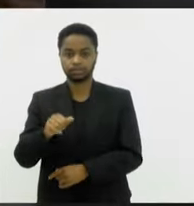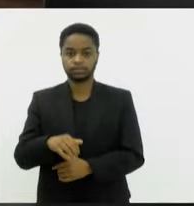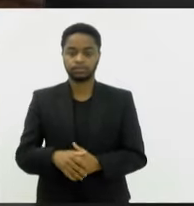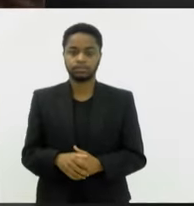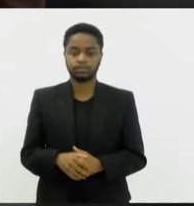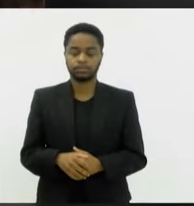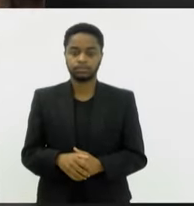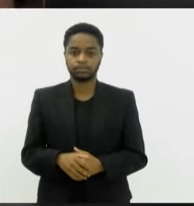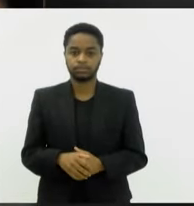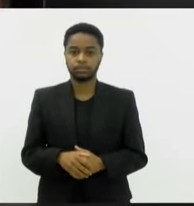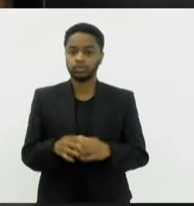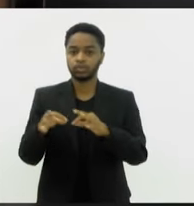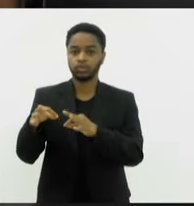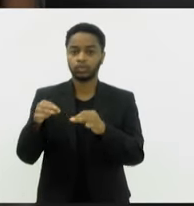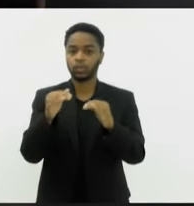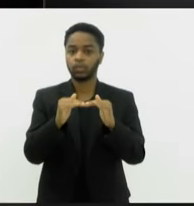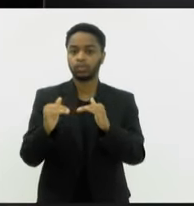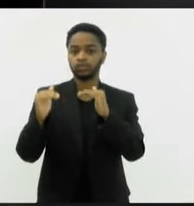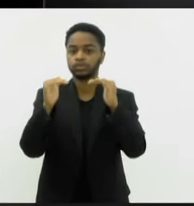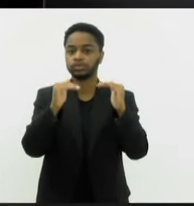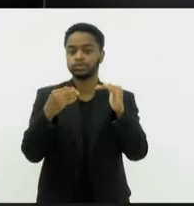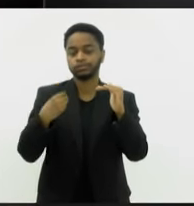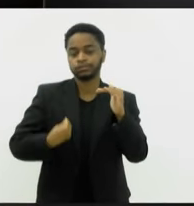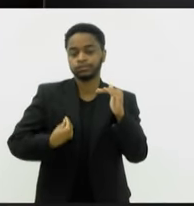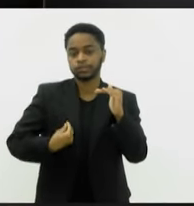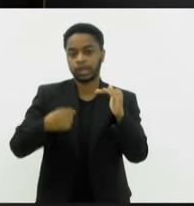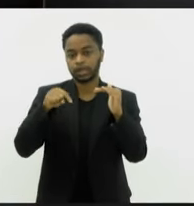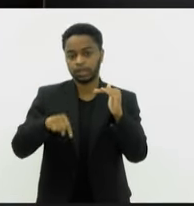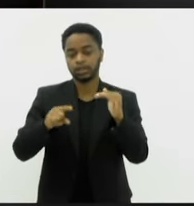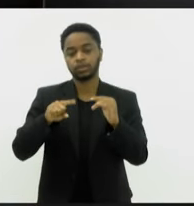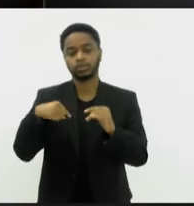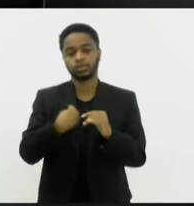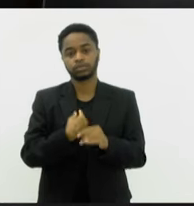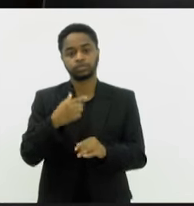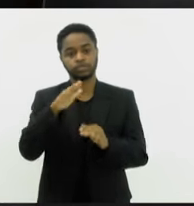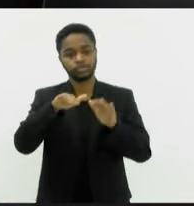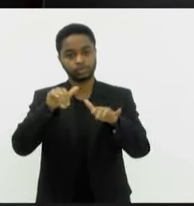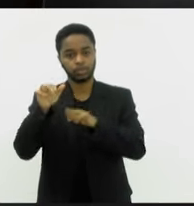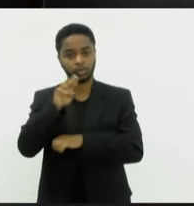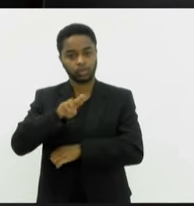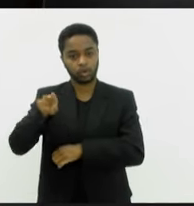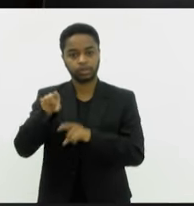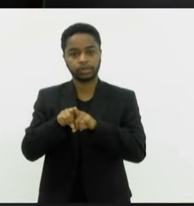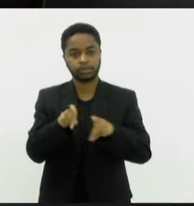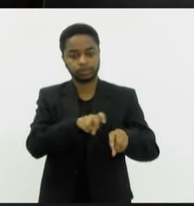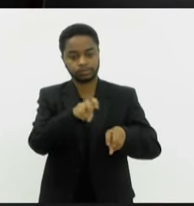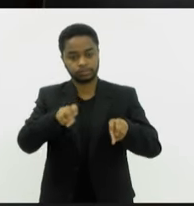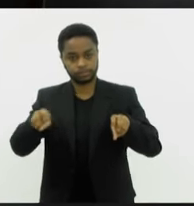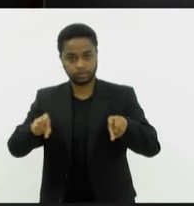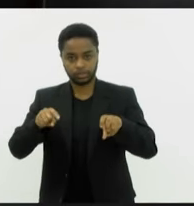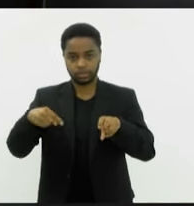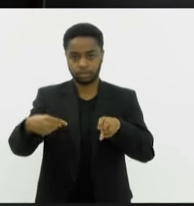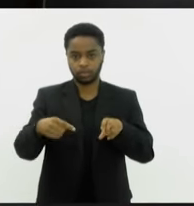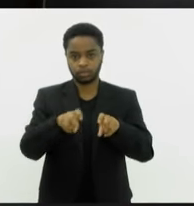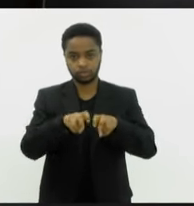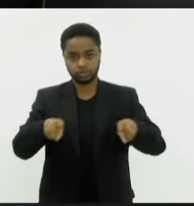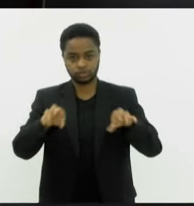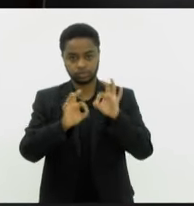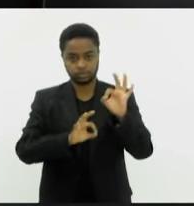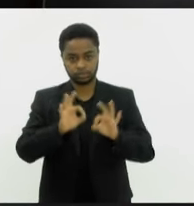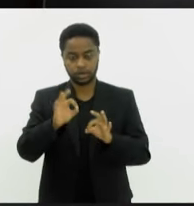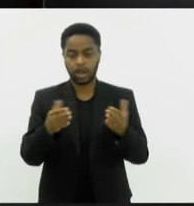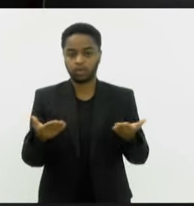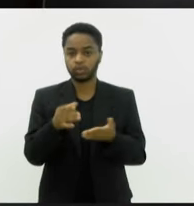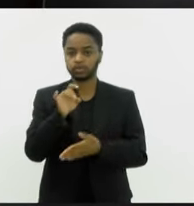a todas as autoridades que estão aqui presentes serão citadas e e virão compor a próxima mesa essa só a mesa